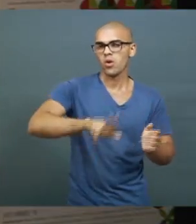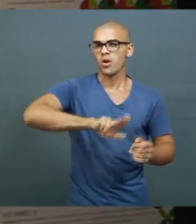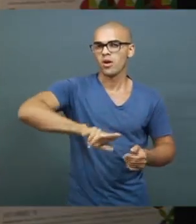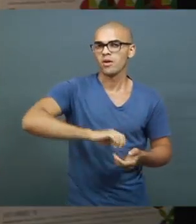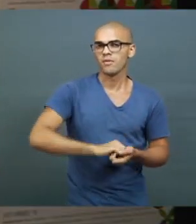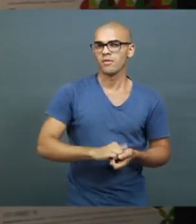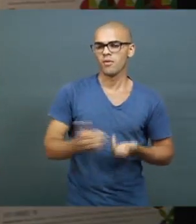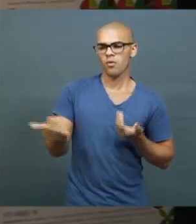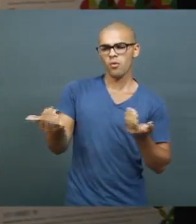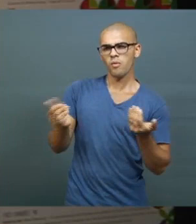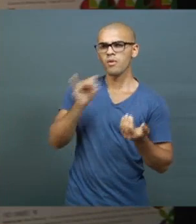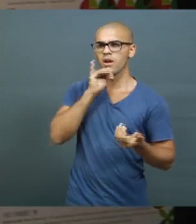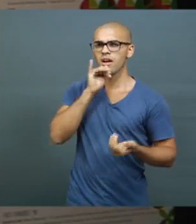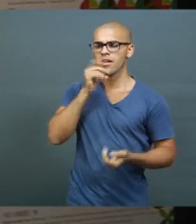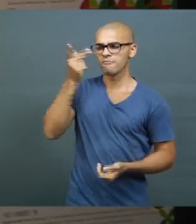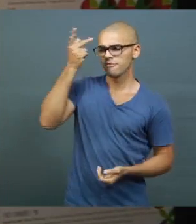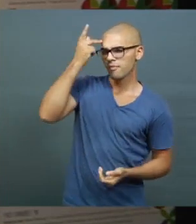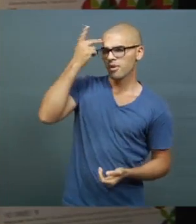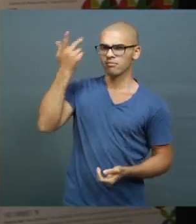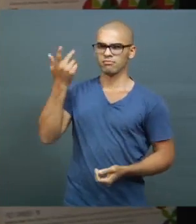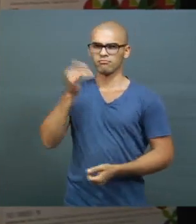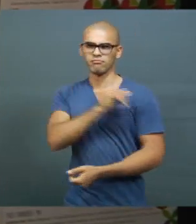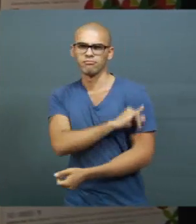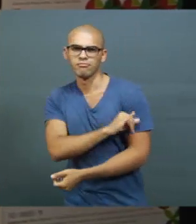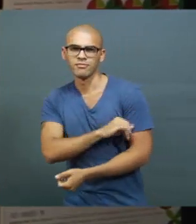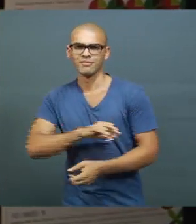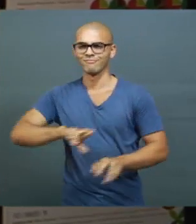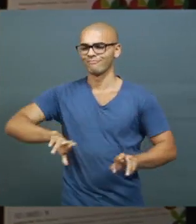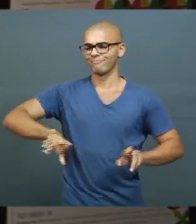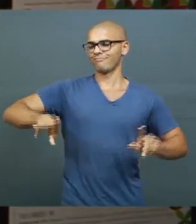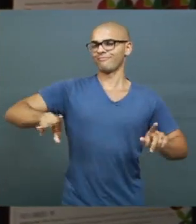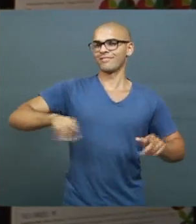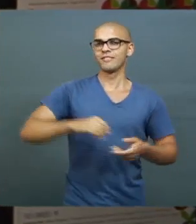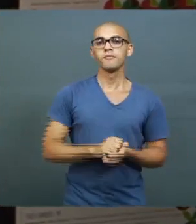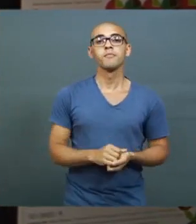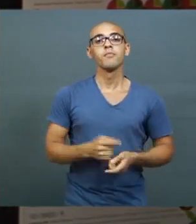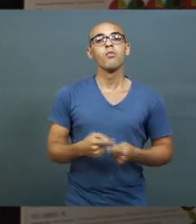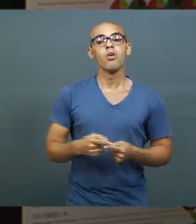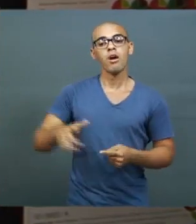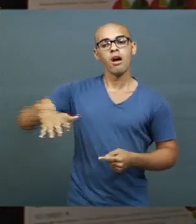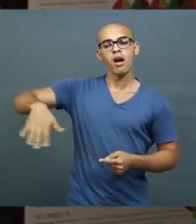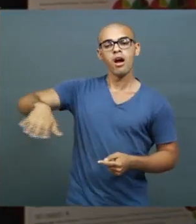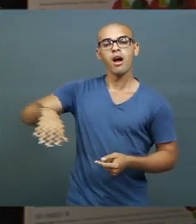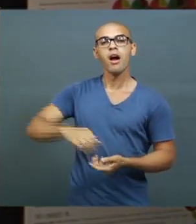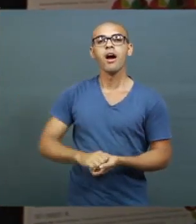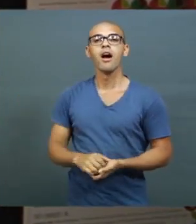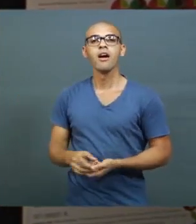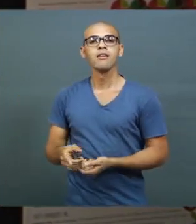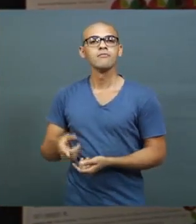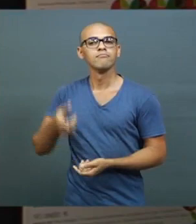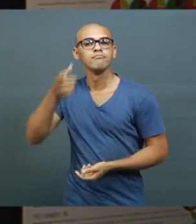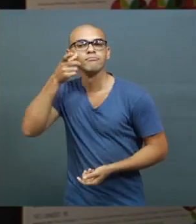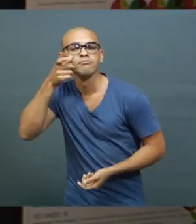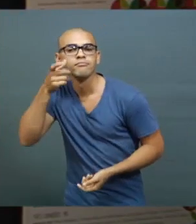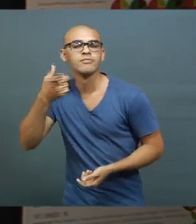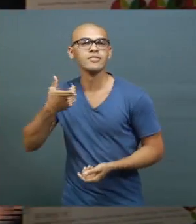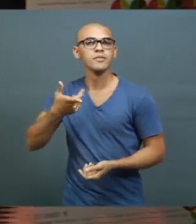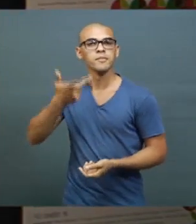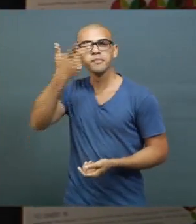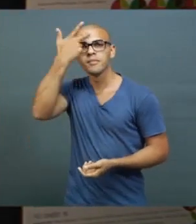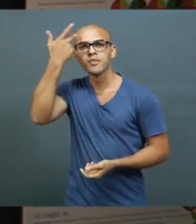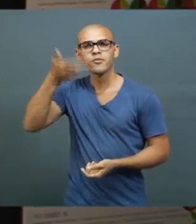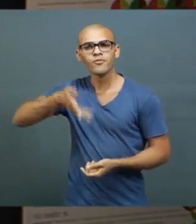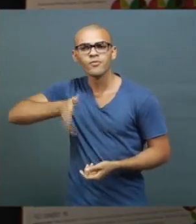Rio-São Paulo, que a gente ouve muito falar, né? Onde acaba que os artistas ali têm mais saída tanto para TV